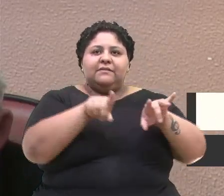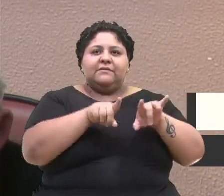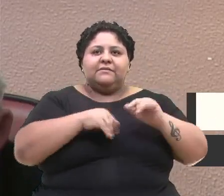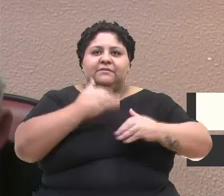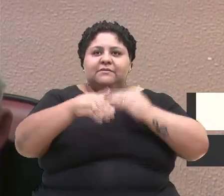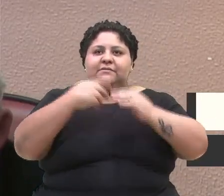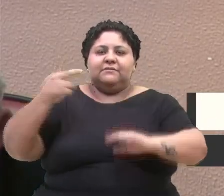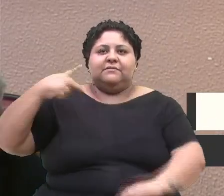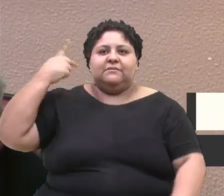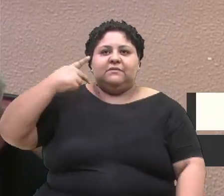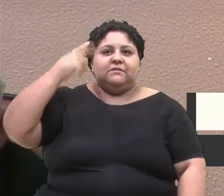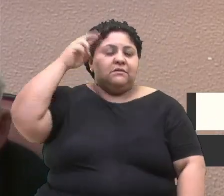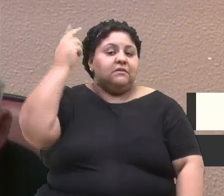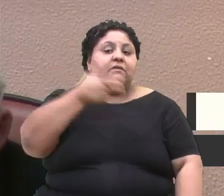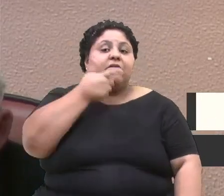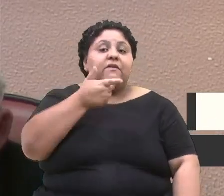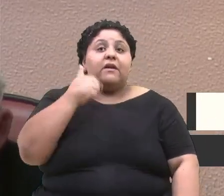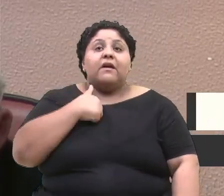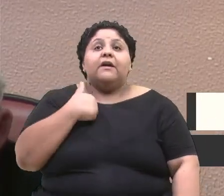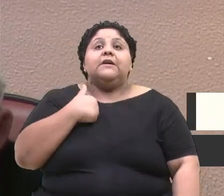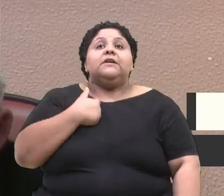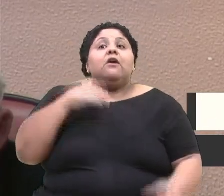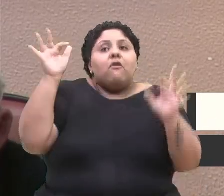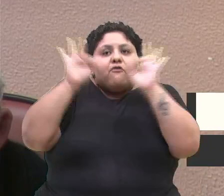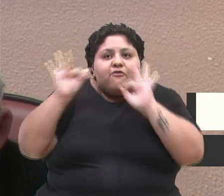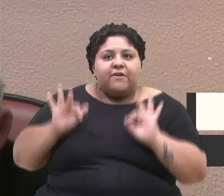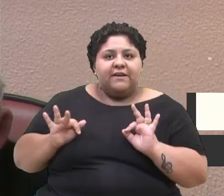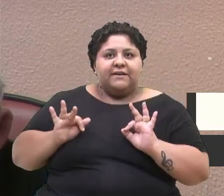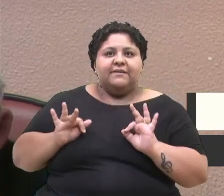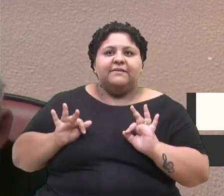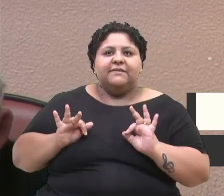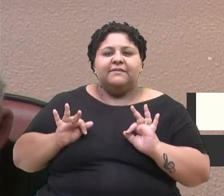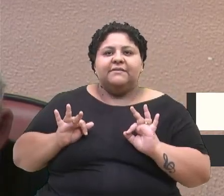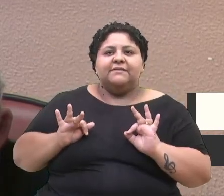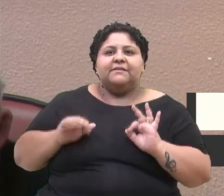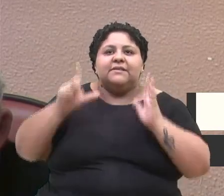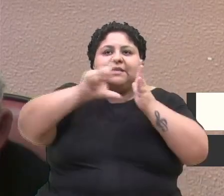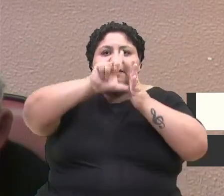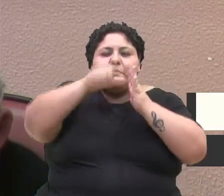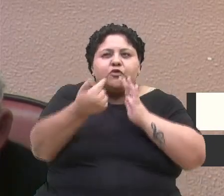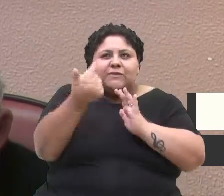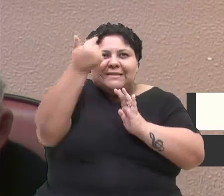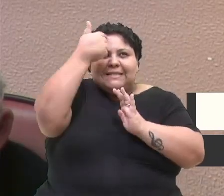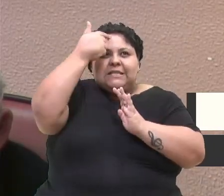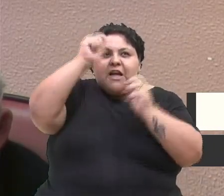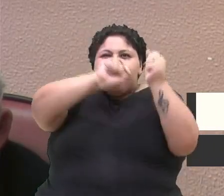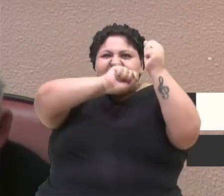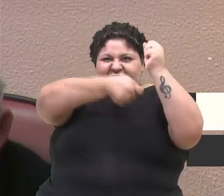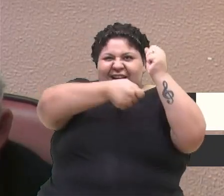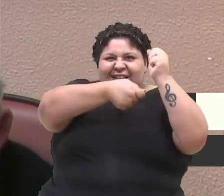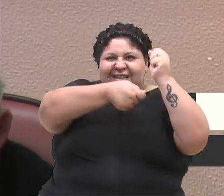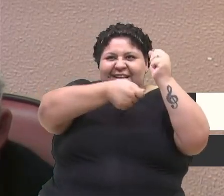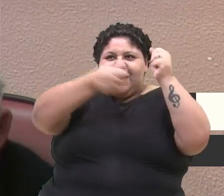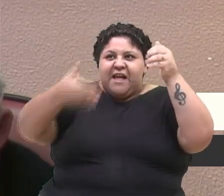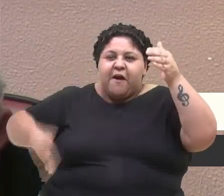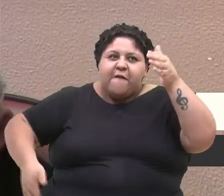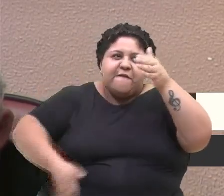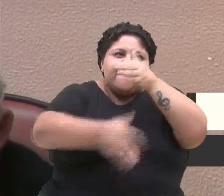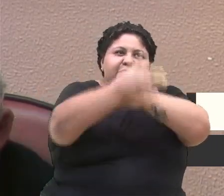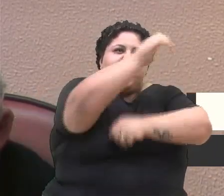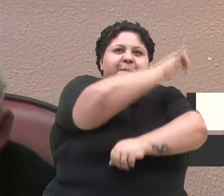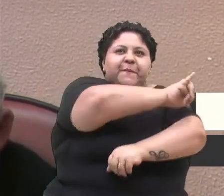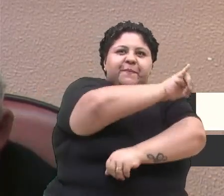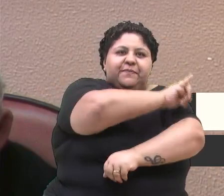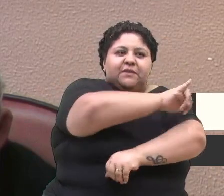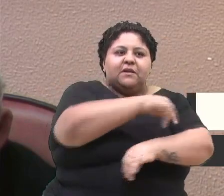vereador Rafael diz isso, eu fico bastante contente. Depois da virada de chave, ido para Niterói, o Paulo Salsi, não